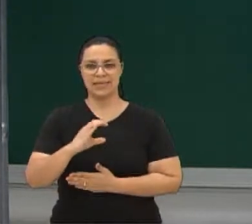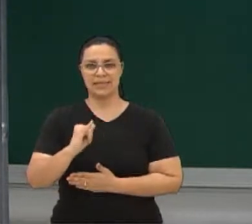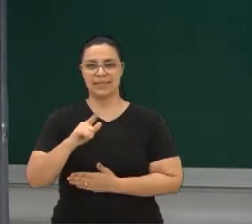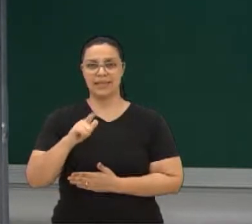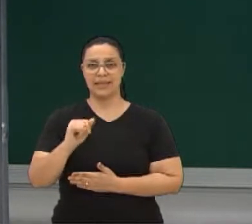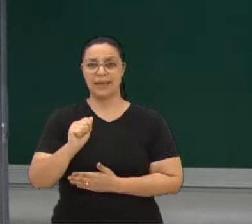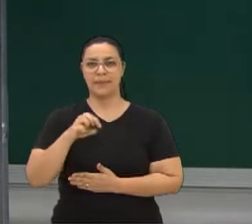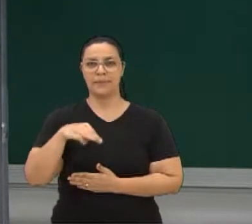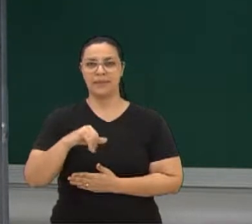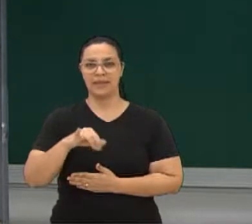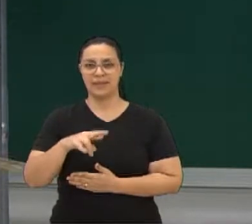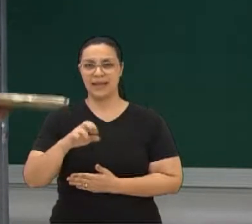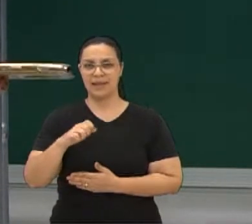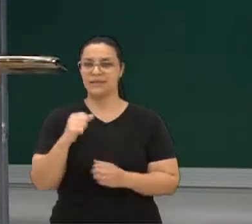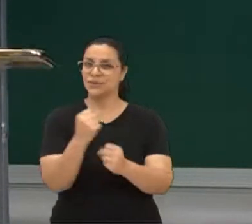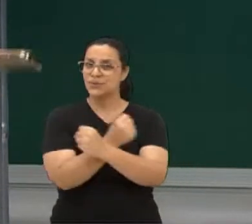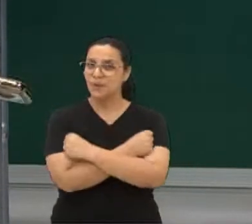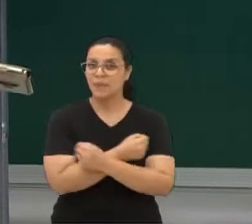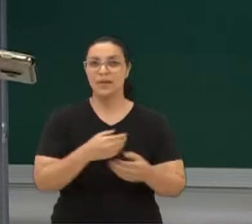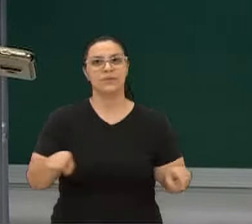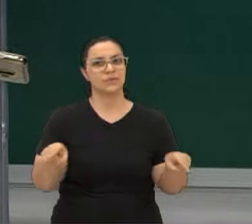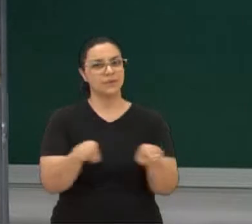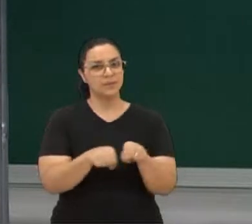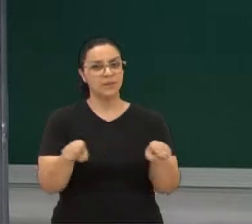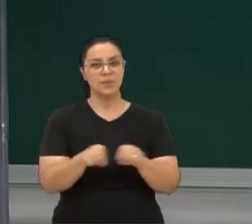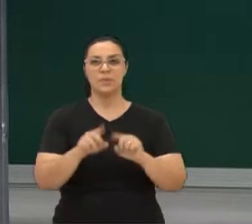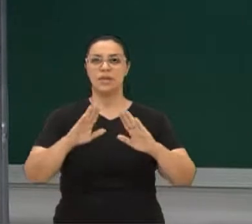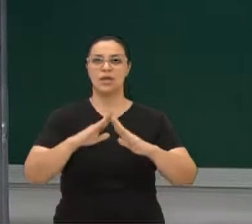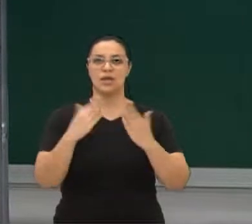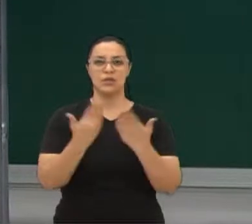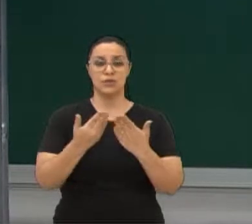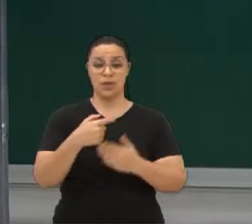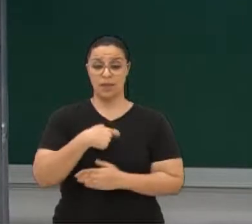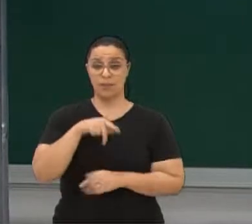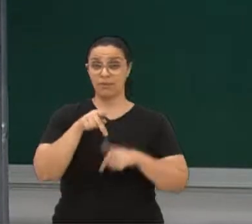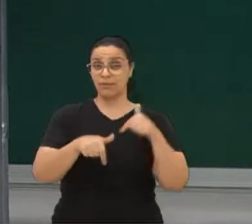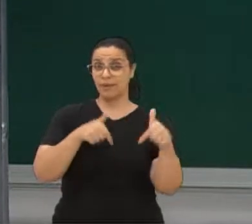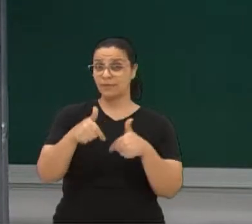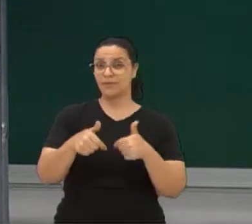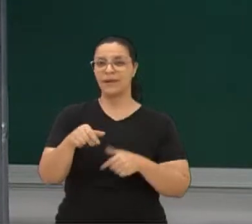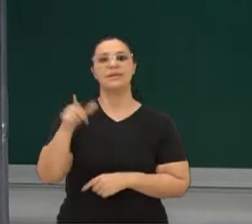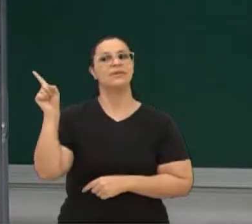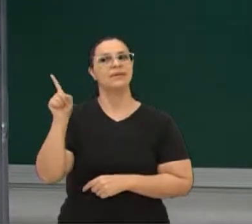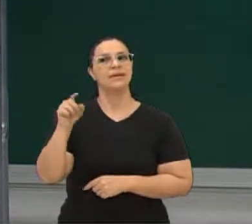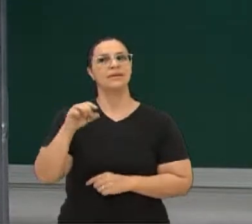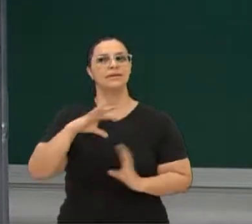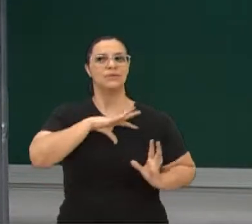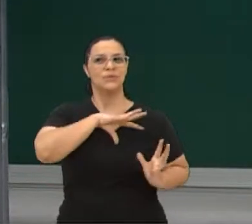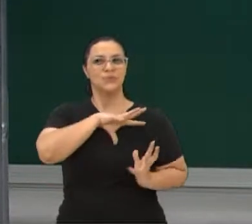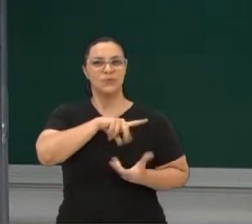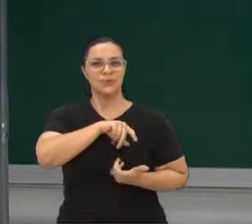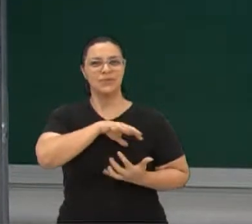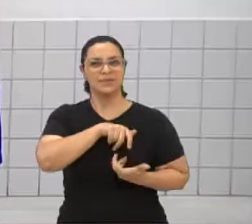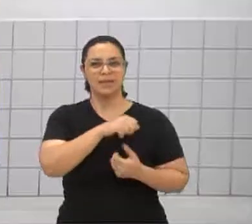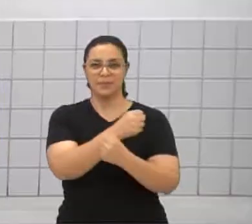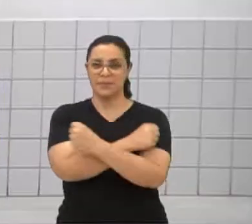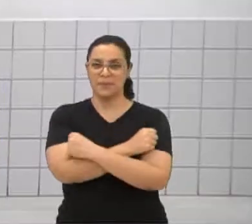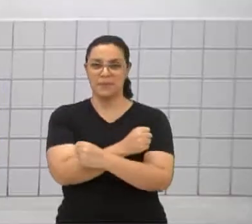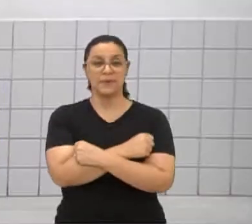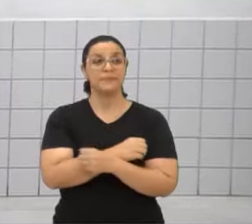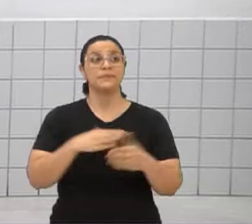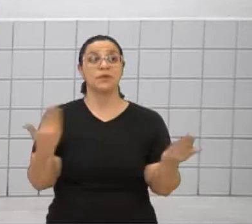Meireles e também um grande abraço para o colégio hoje a terceira aula que o colégio estadual do Paraná